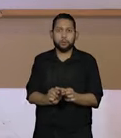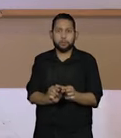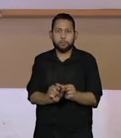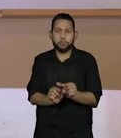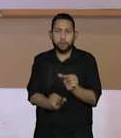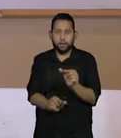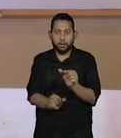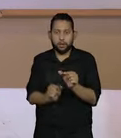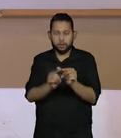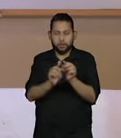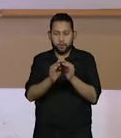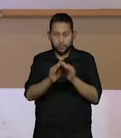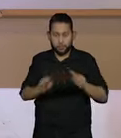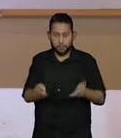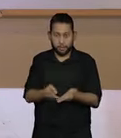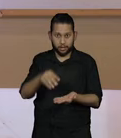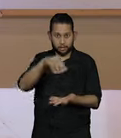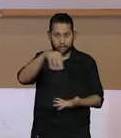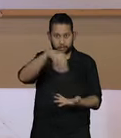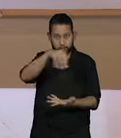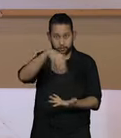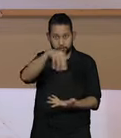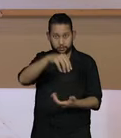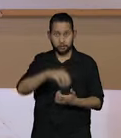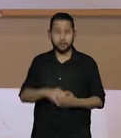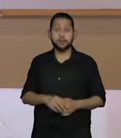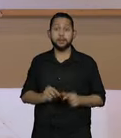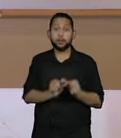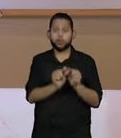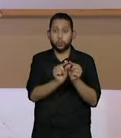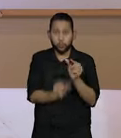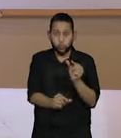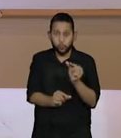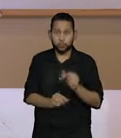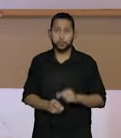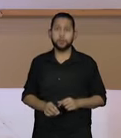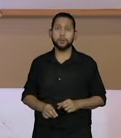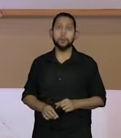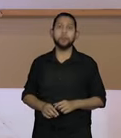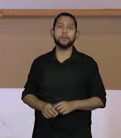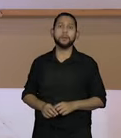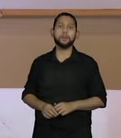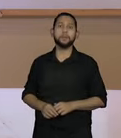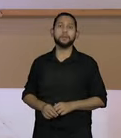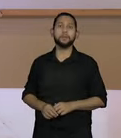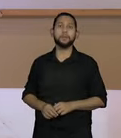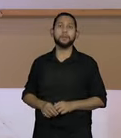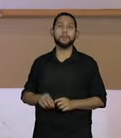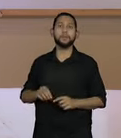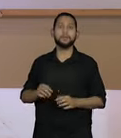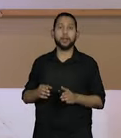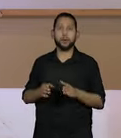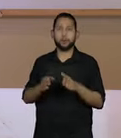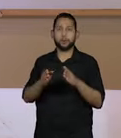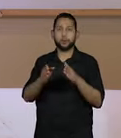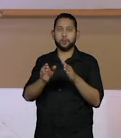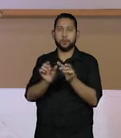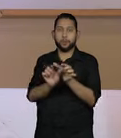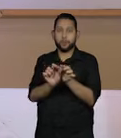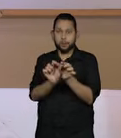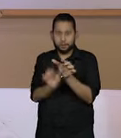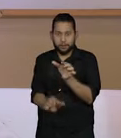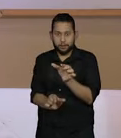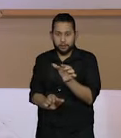esse aqui, temos o tubo de ensaio, que são esses, o Becker, que é esse